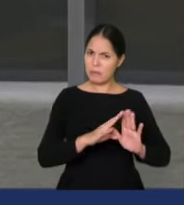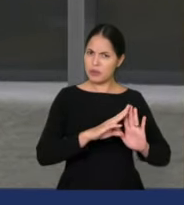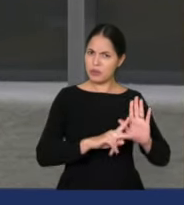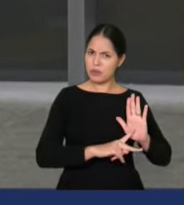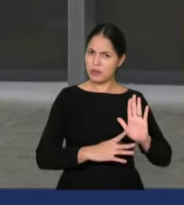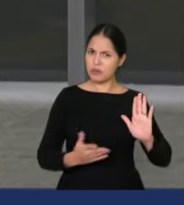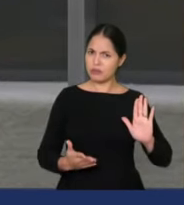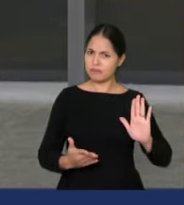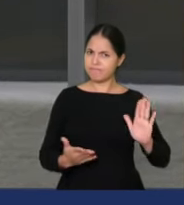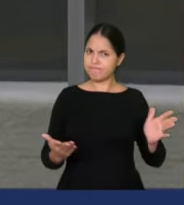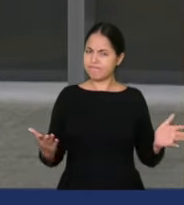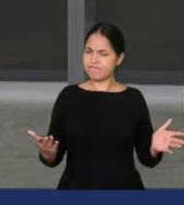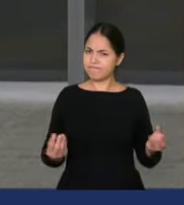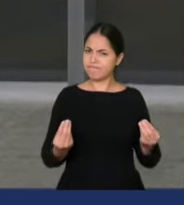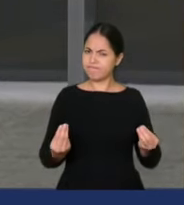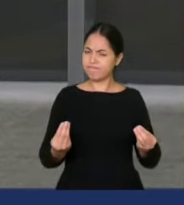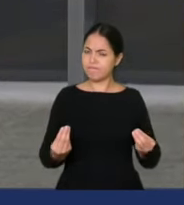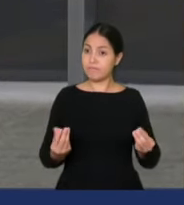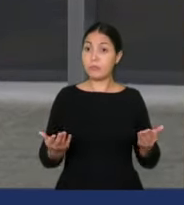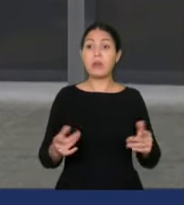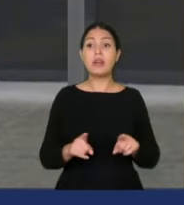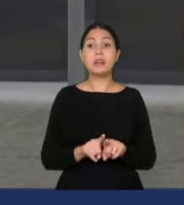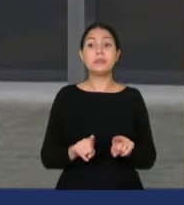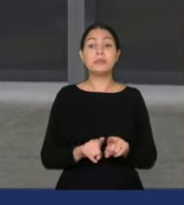preços estipulados para a venda de ações